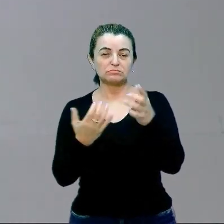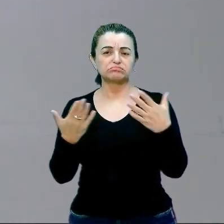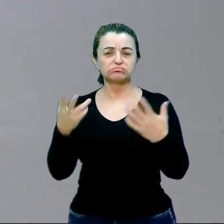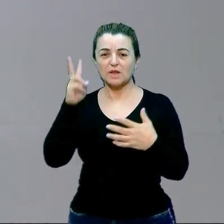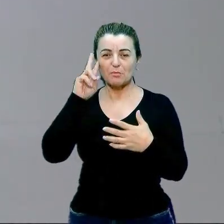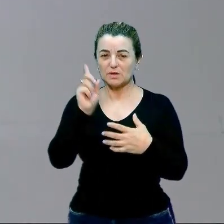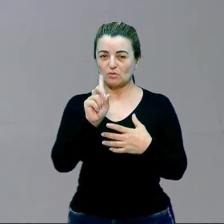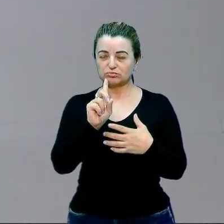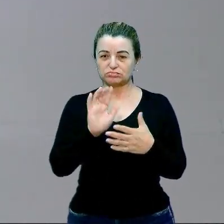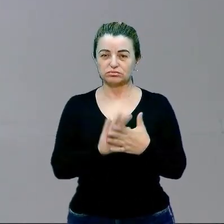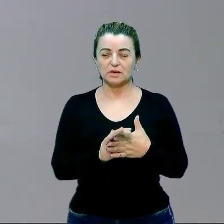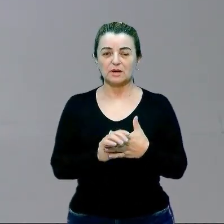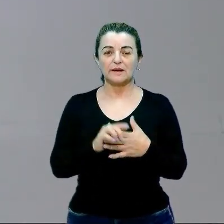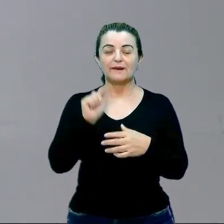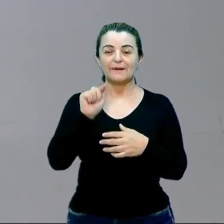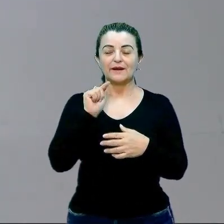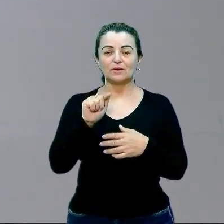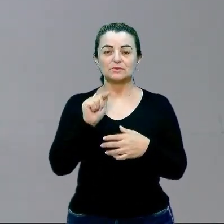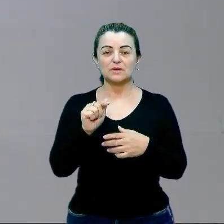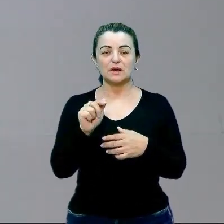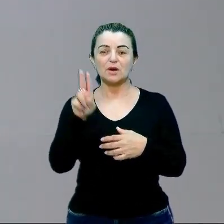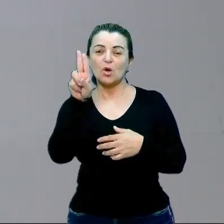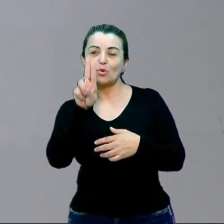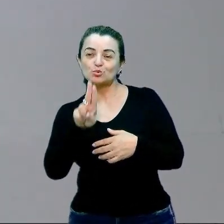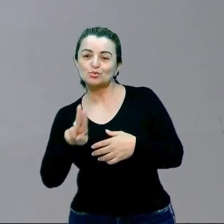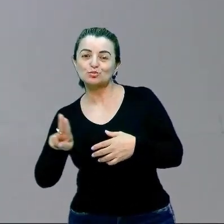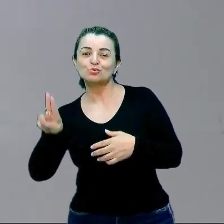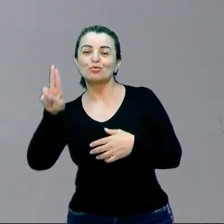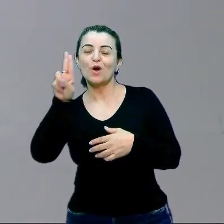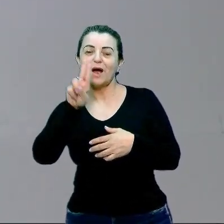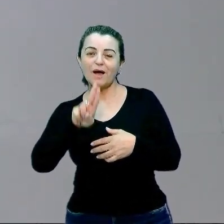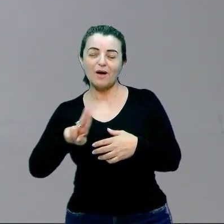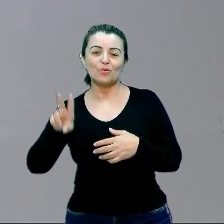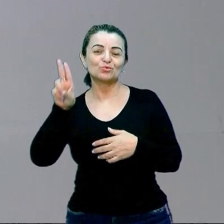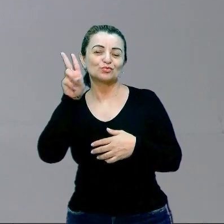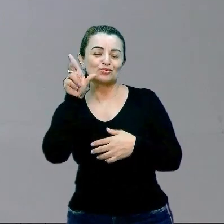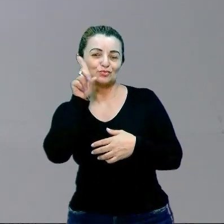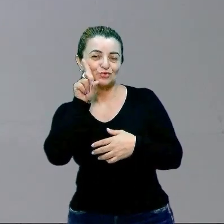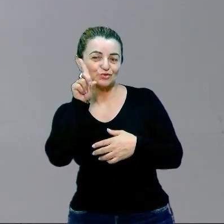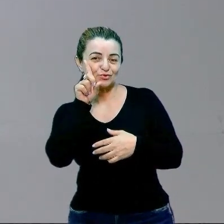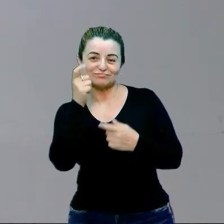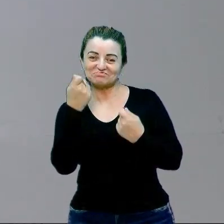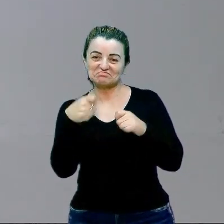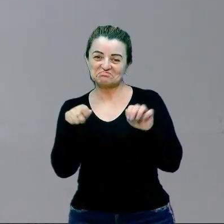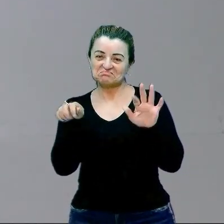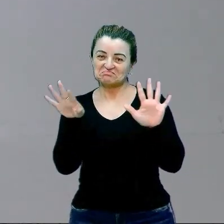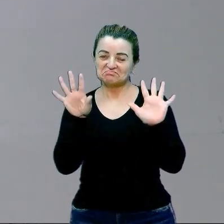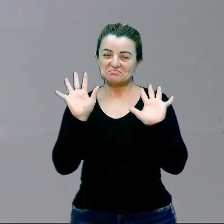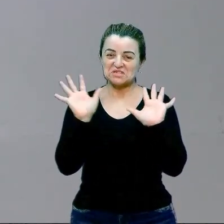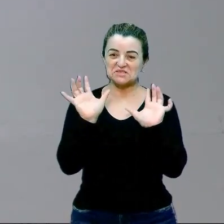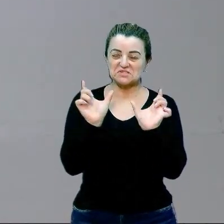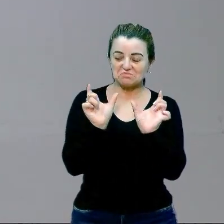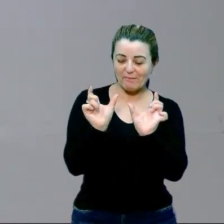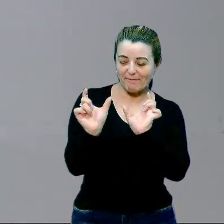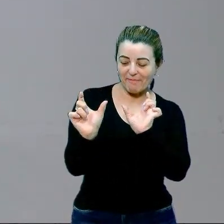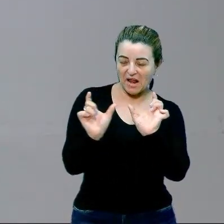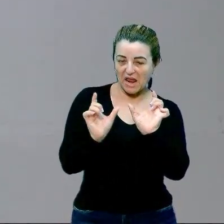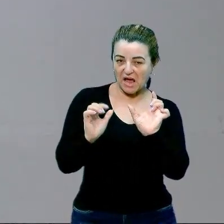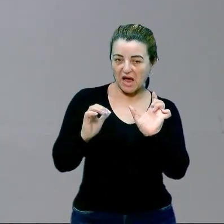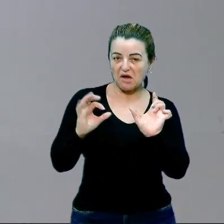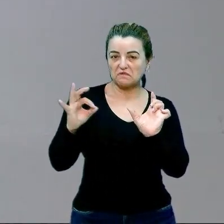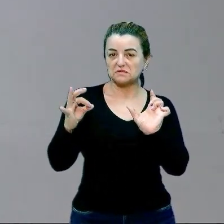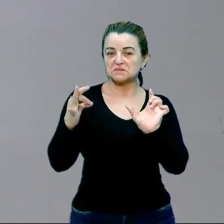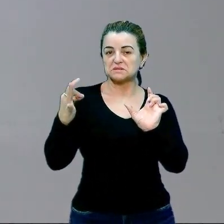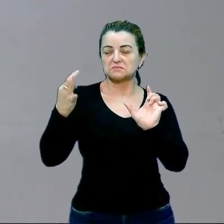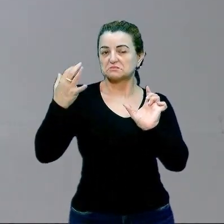é coloquial, o coloquial é aquele usual do dia a dia, que eu não preciso necessariamente usar um